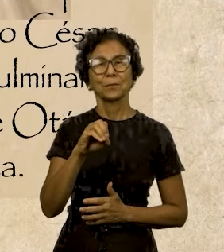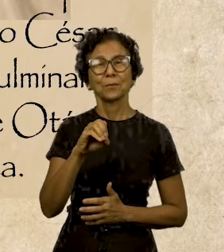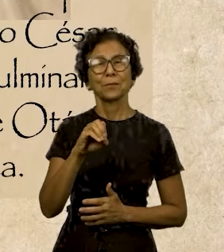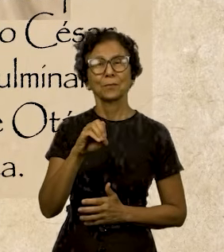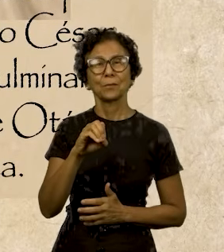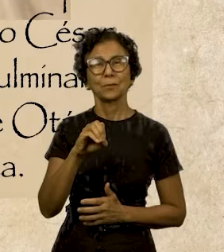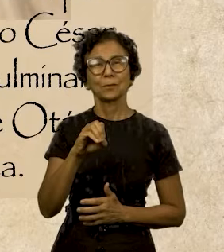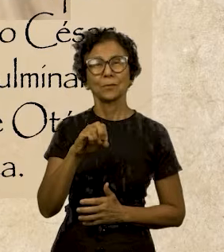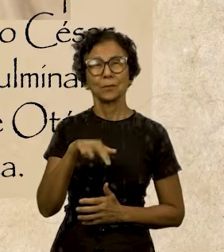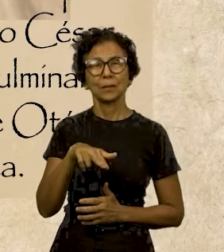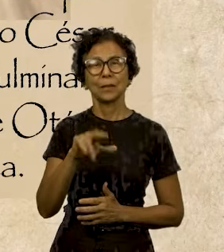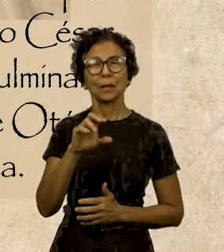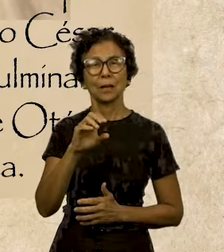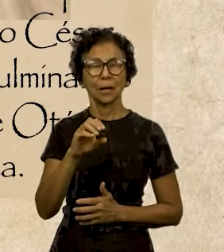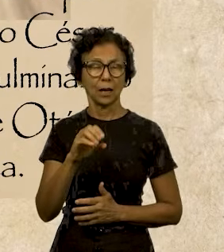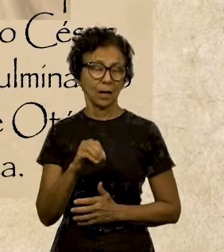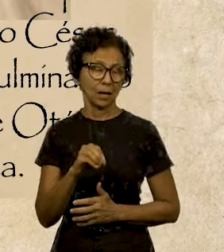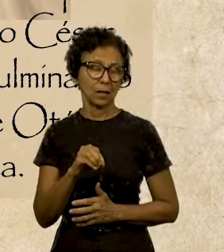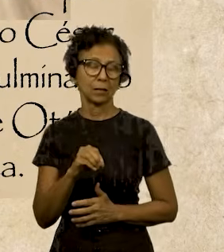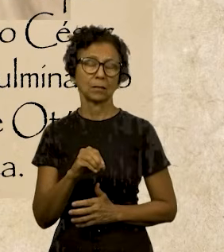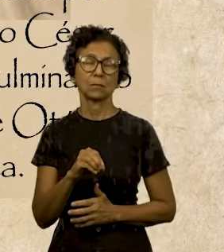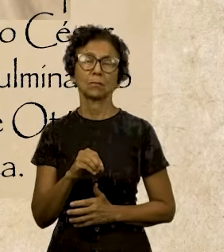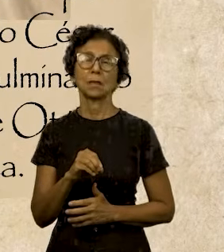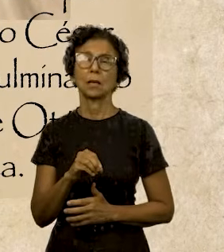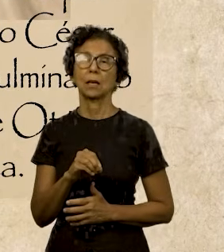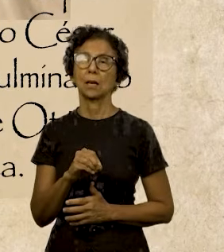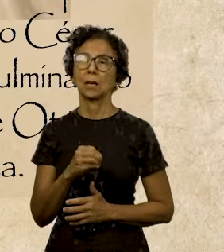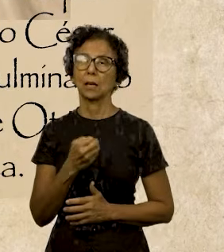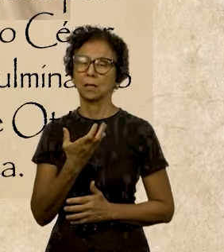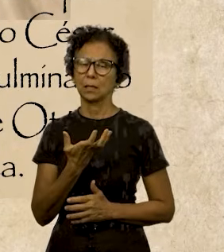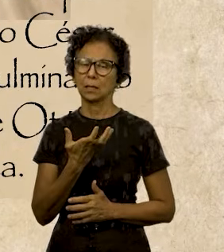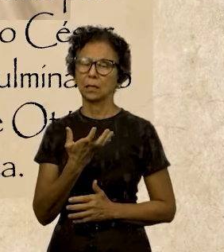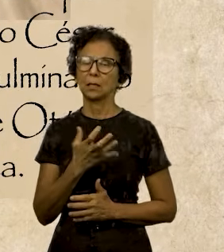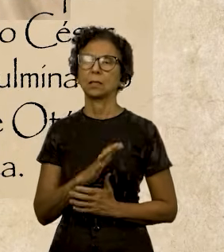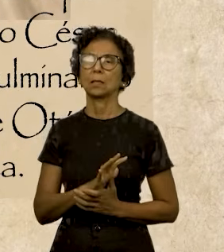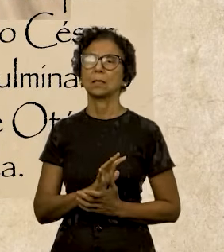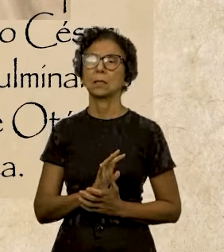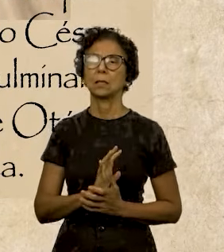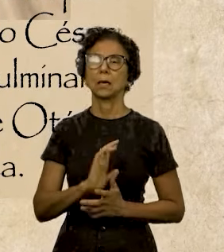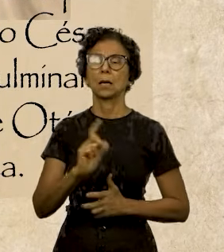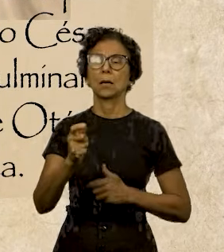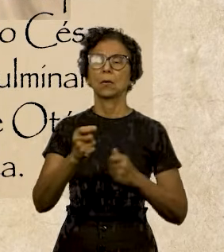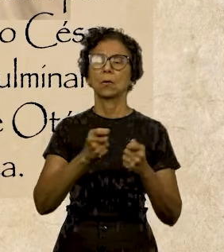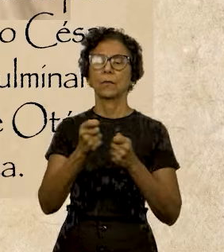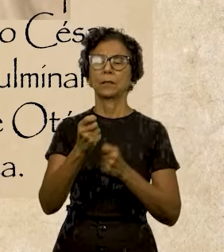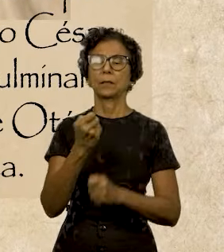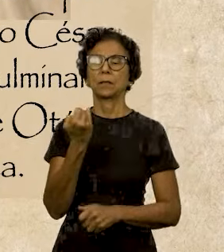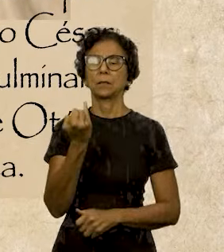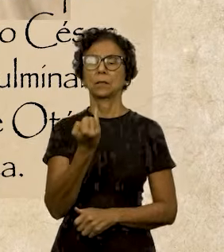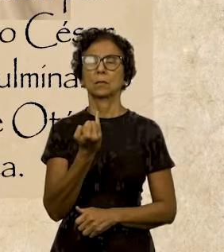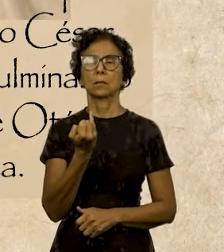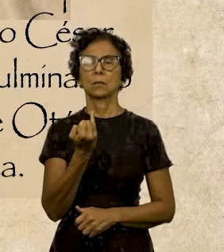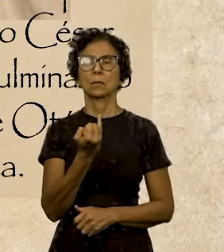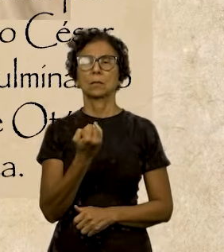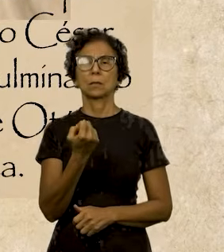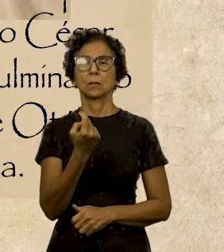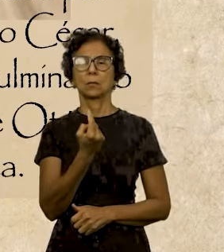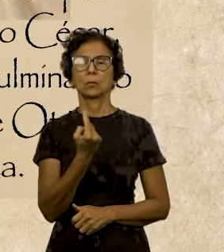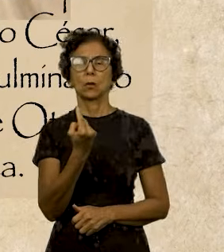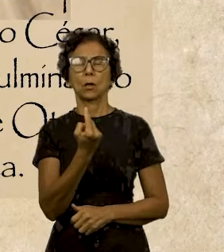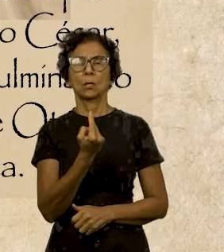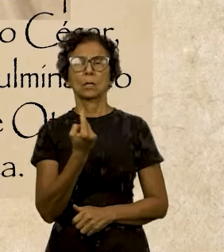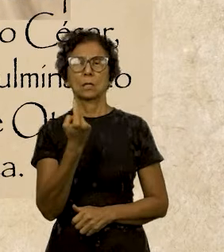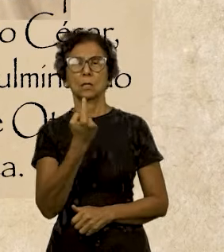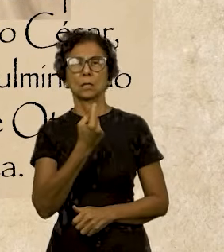o Otaviano, ele queria ser o rei sozinho, né? Ele queria ser o imperador sozinho. Então, desde o começo, ele já começa a tramar